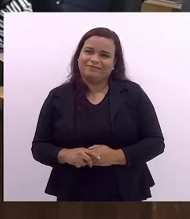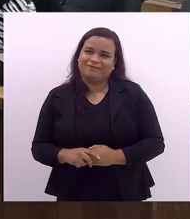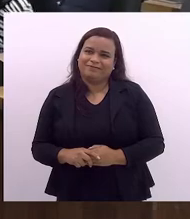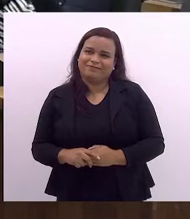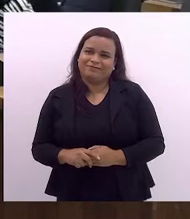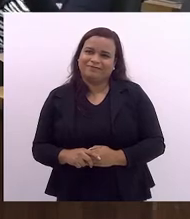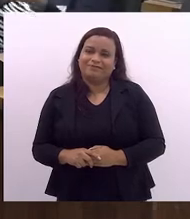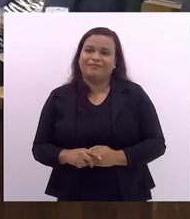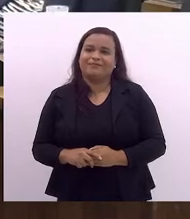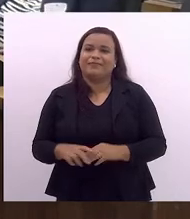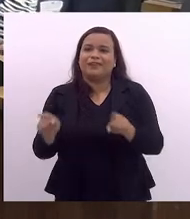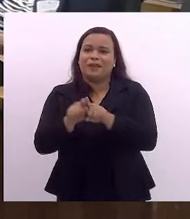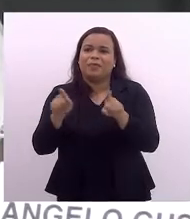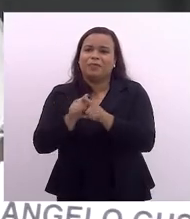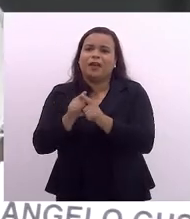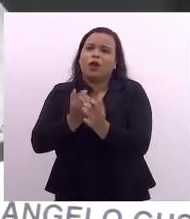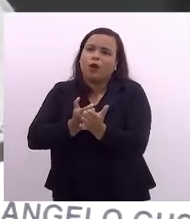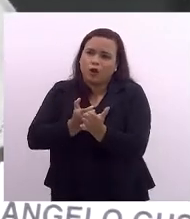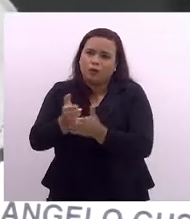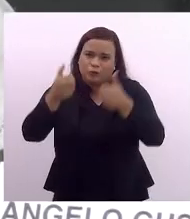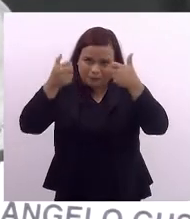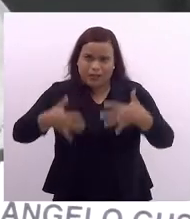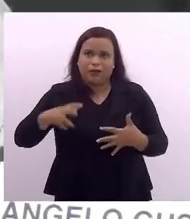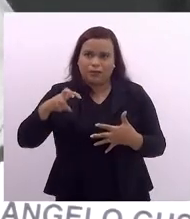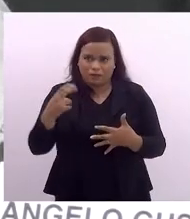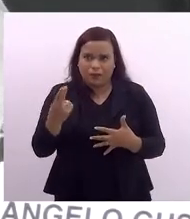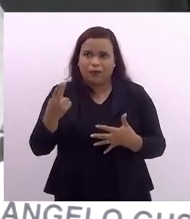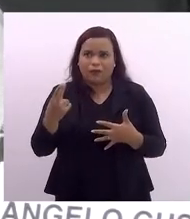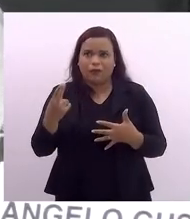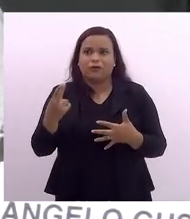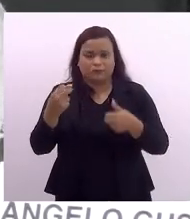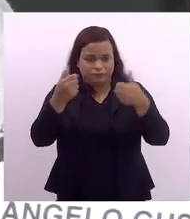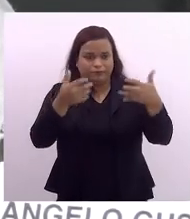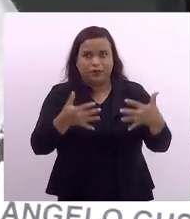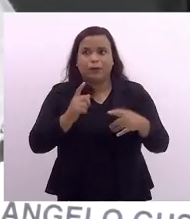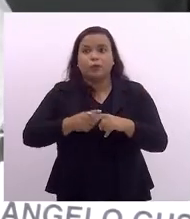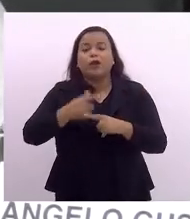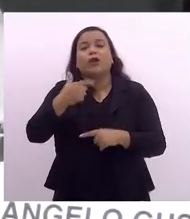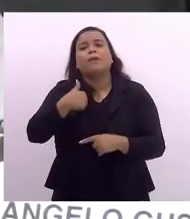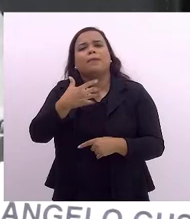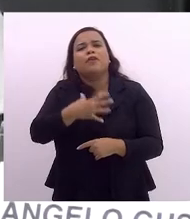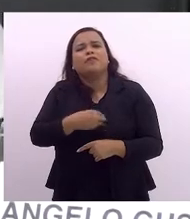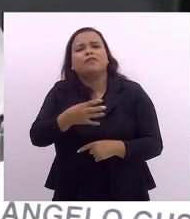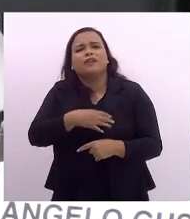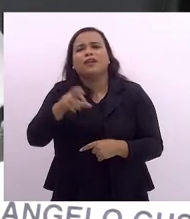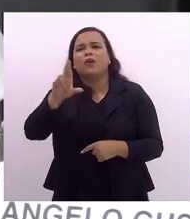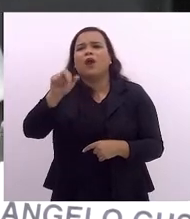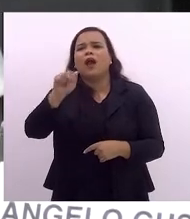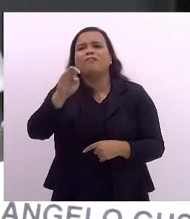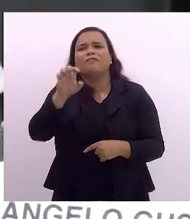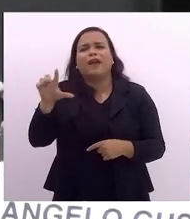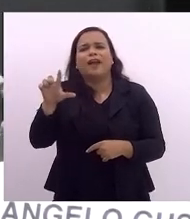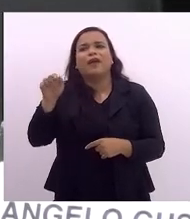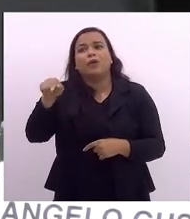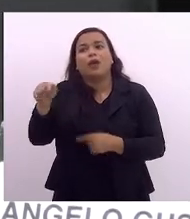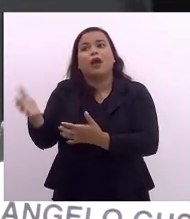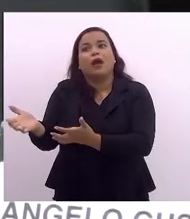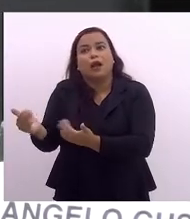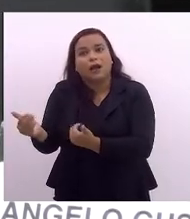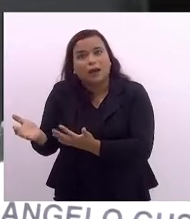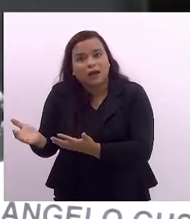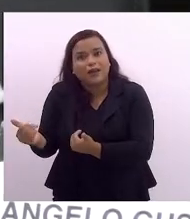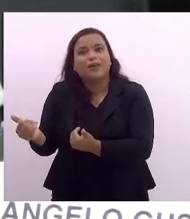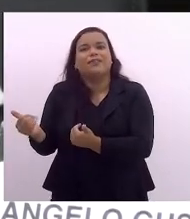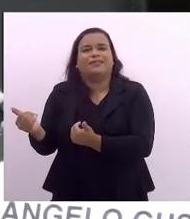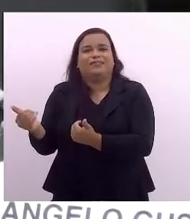E vou começar assim, porque o Rafael se tornou um adolescente autor de ato